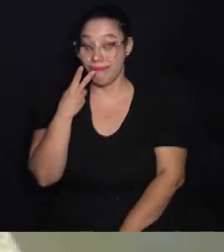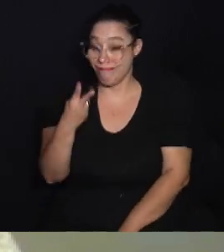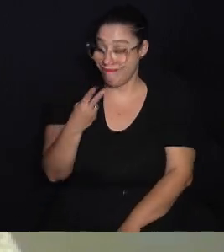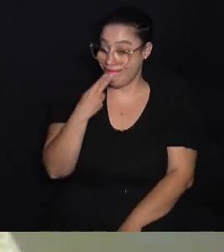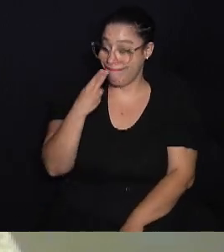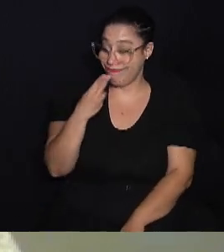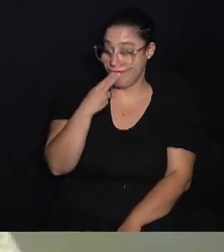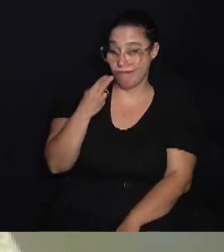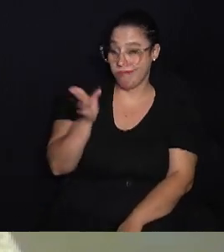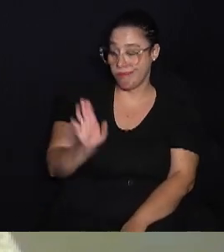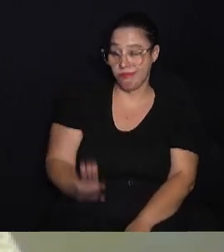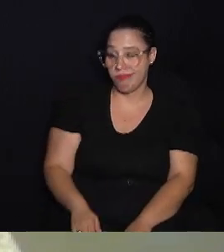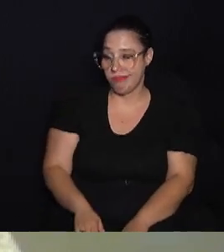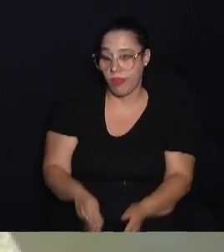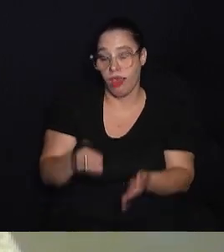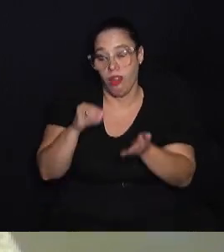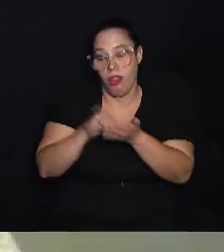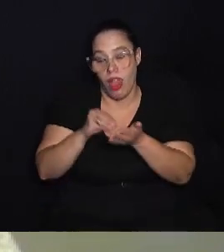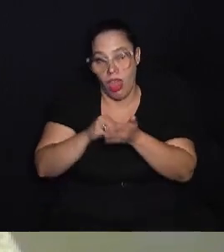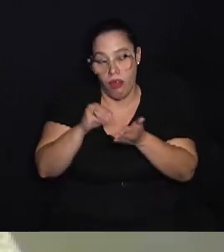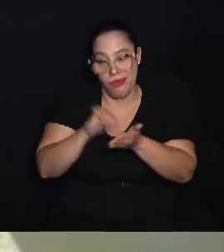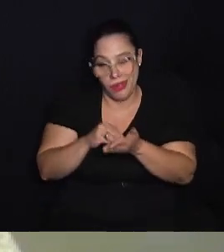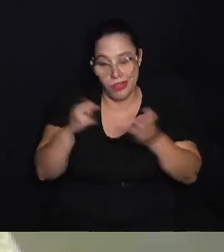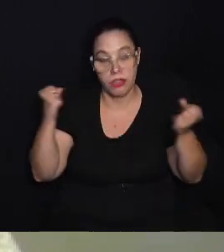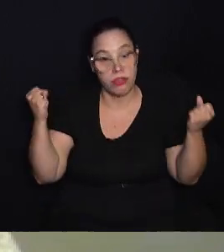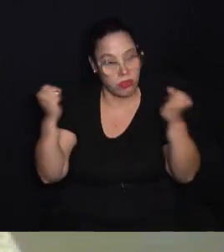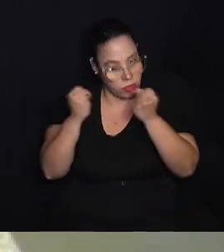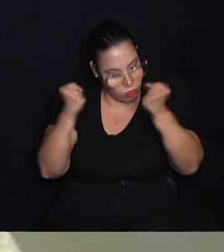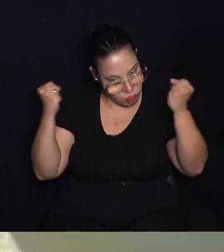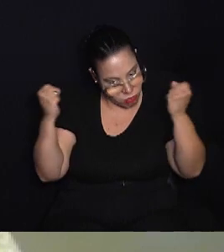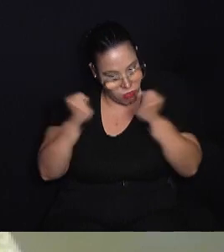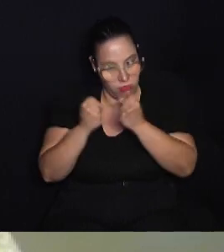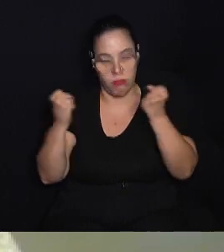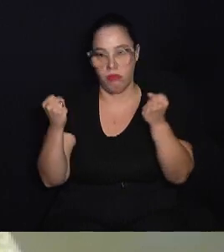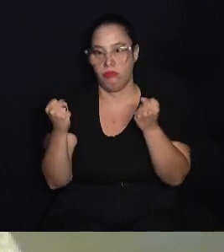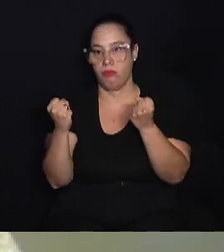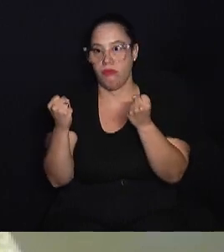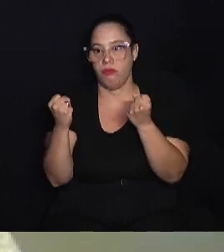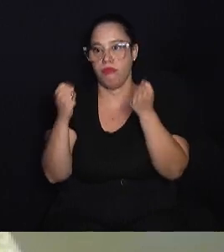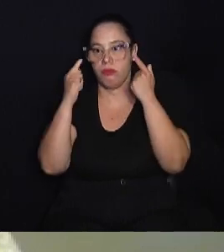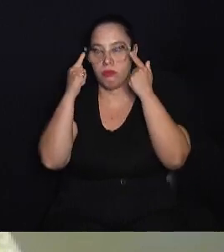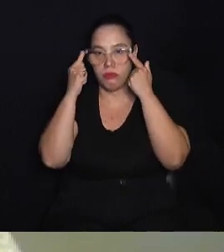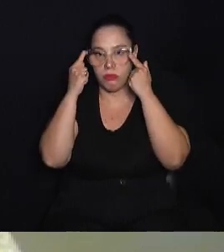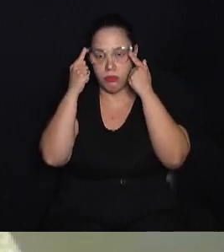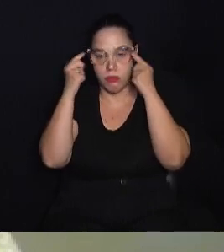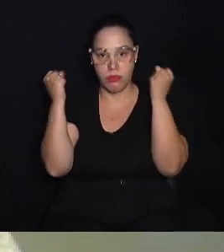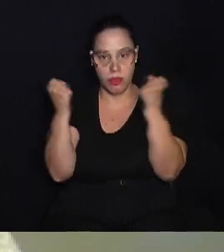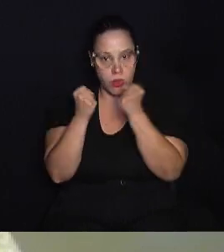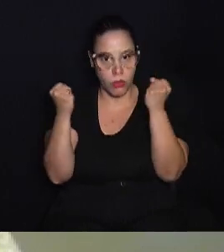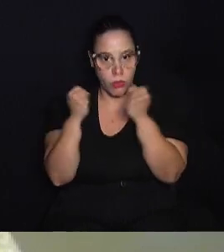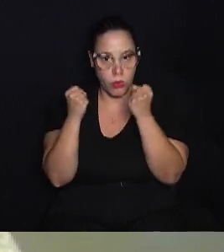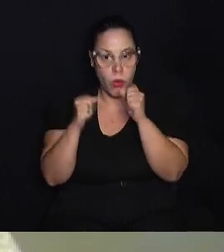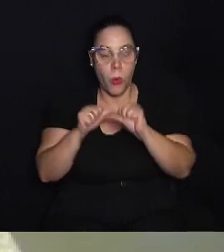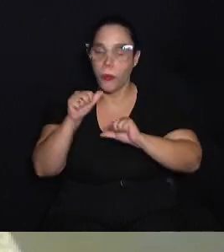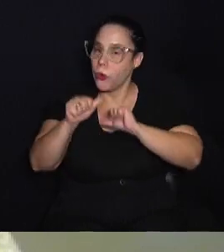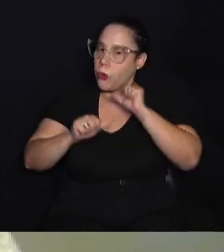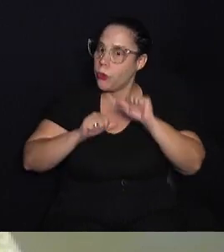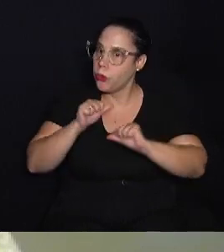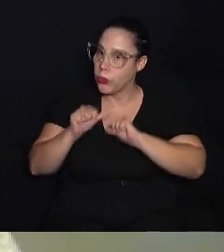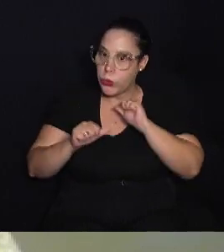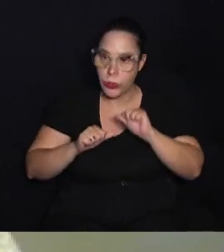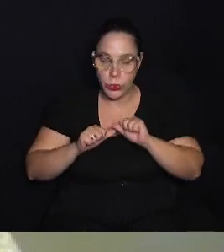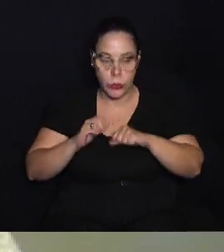Tabagismo, falta do exercício físico, que eu deixei para o final. O exercício físico já tem estudo que muda o curso